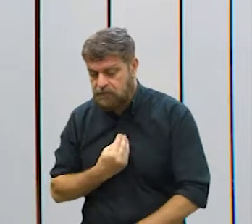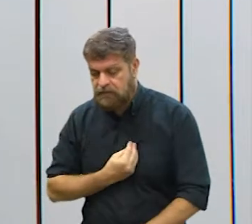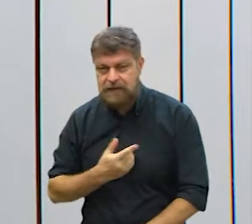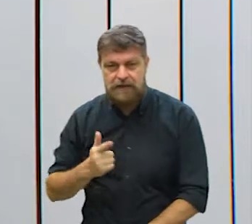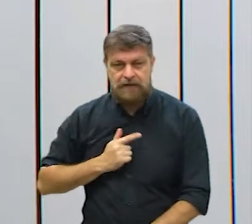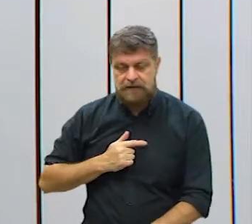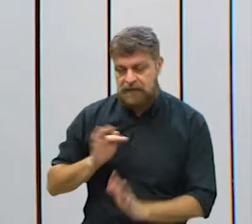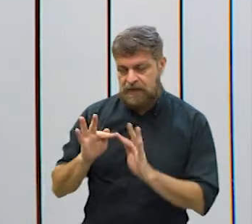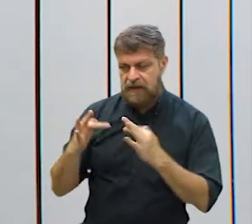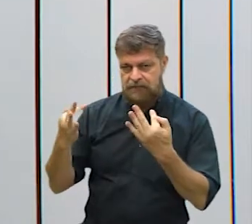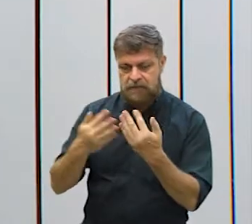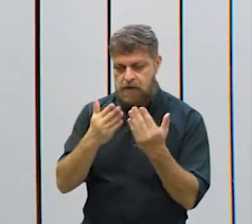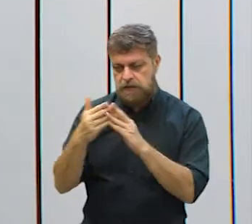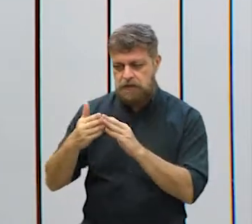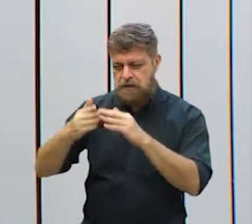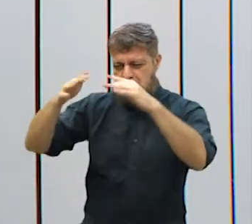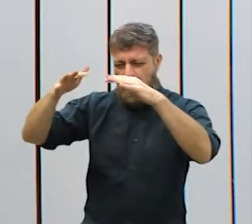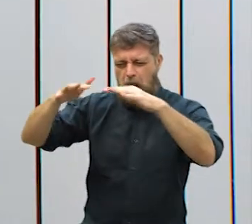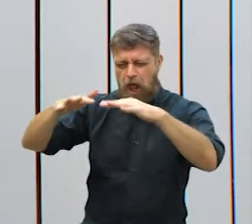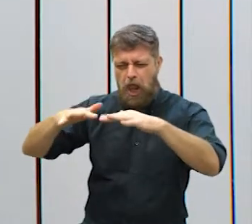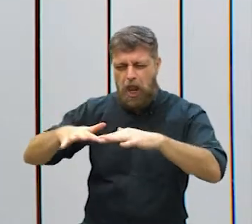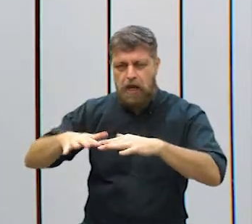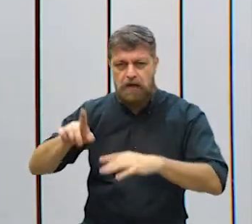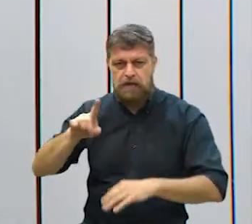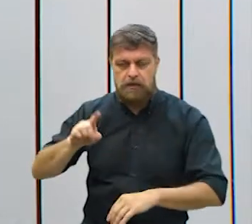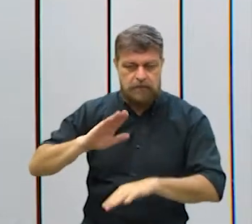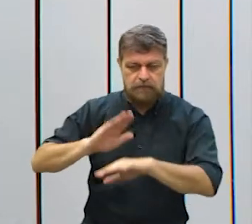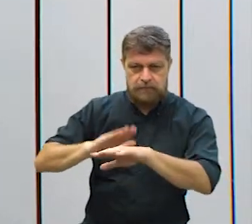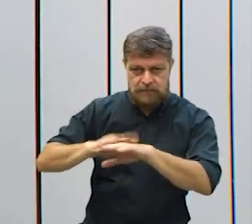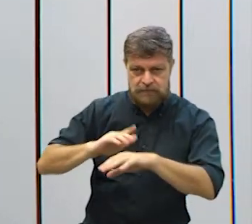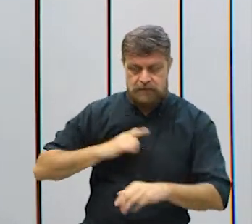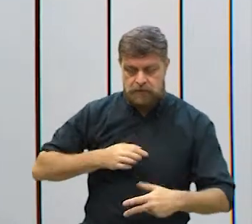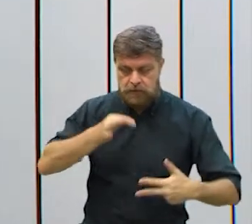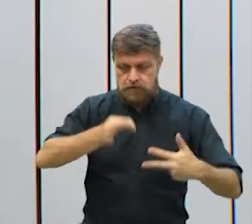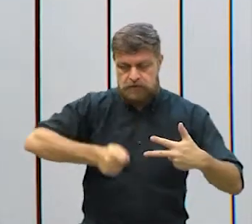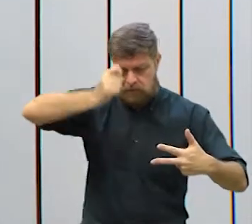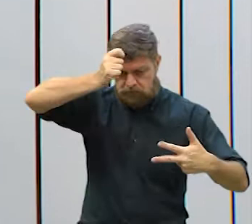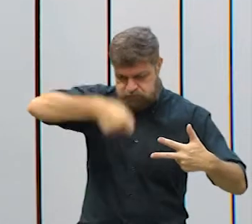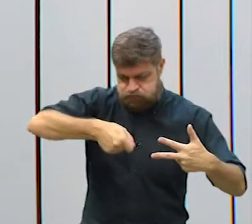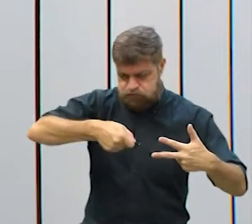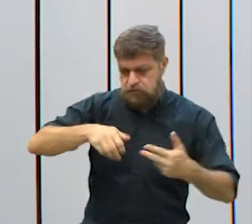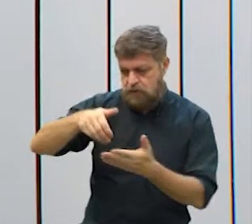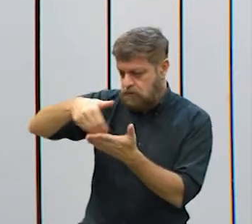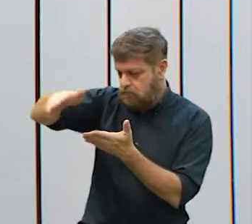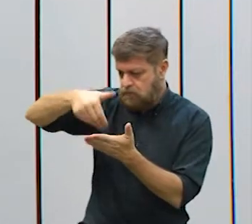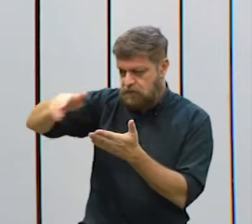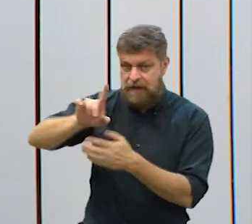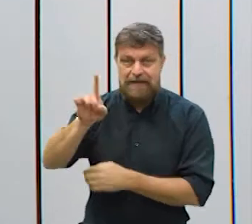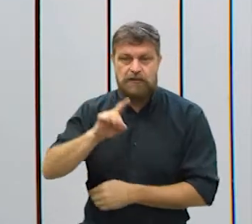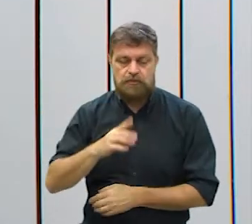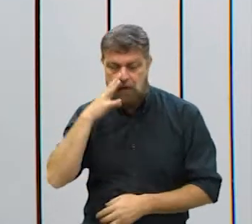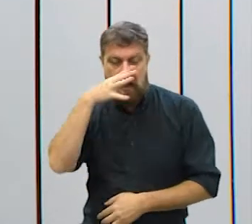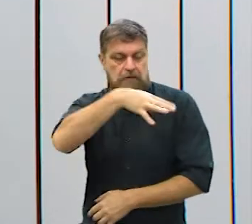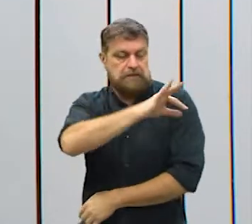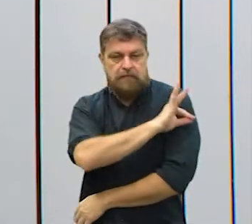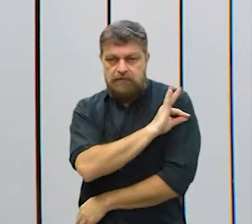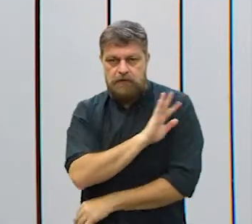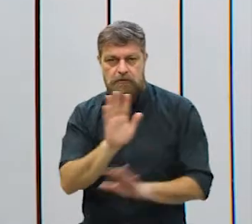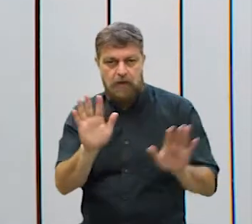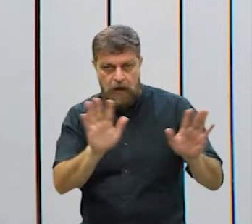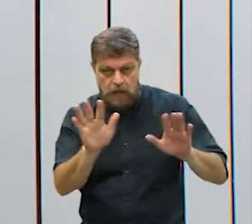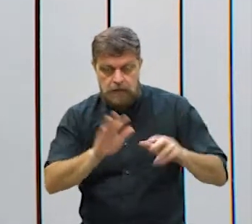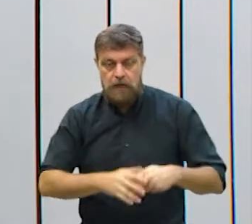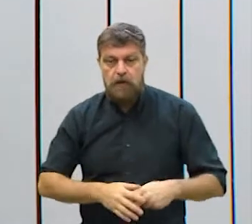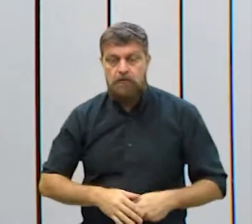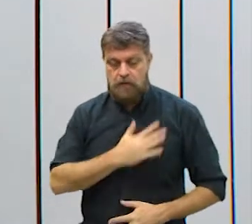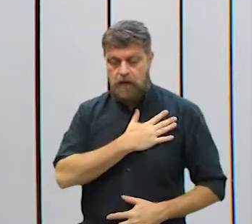exemplo, então tem famílias sendo desocupadas, né? Lógico que não é pelo poder público, às vezes é judicial mesmo, tá? Não é a prefeitura que chega